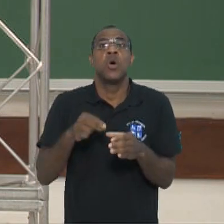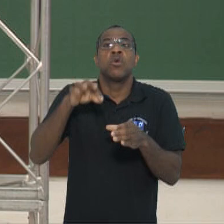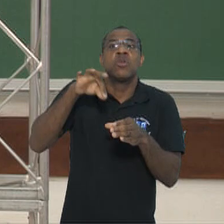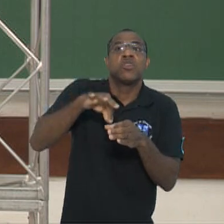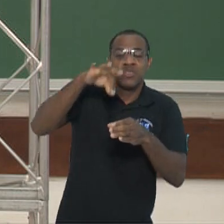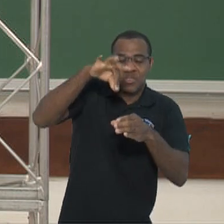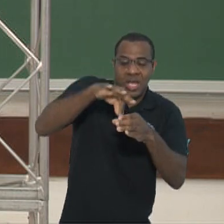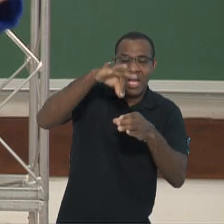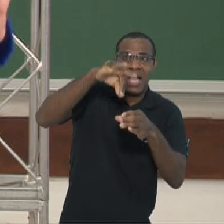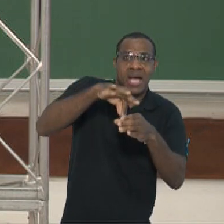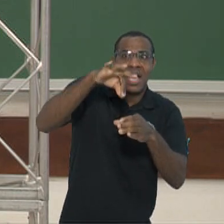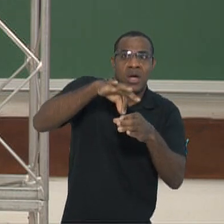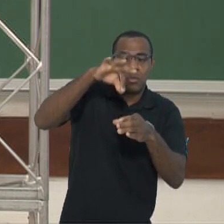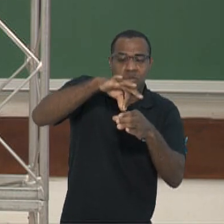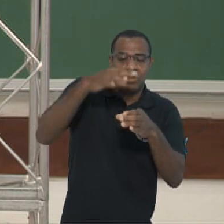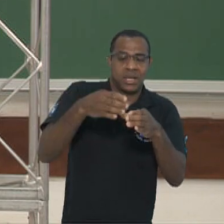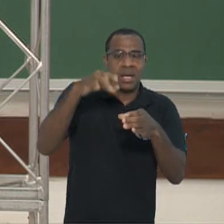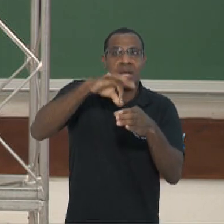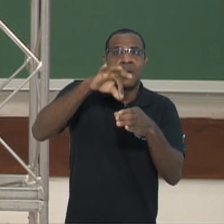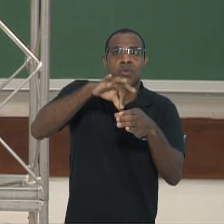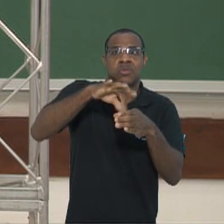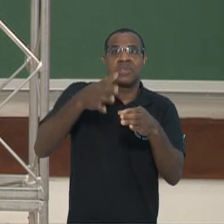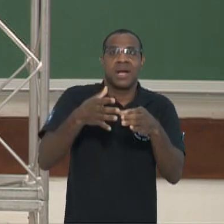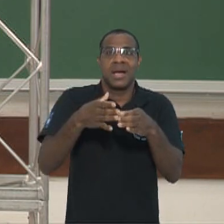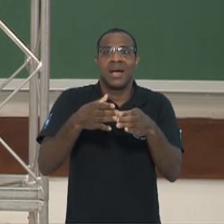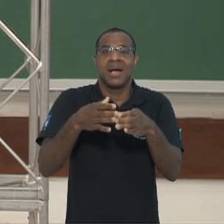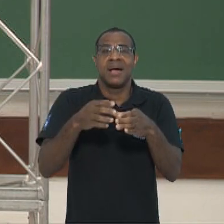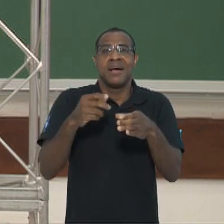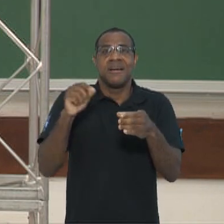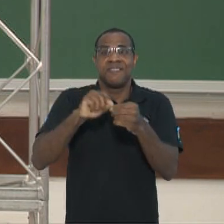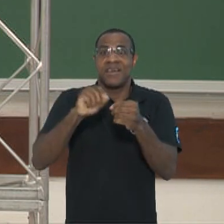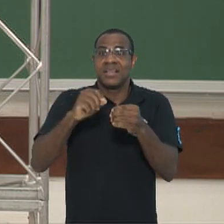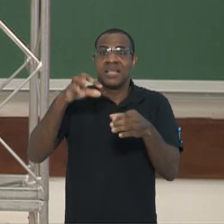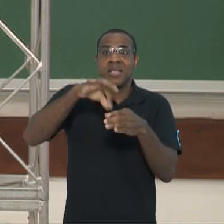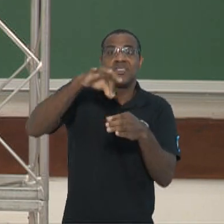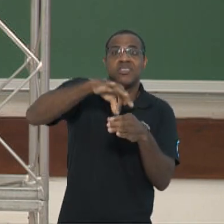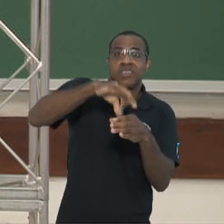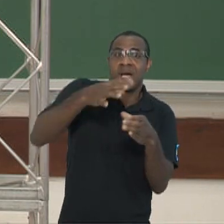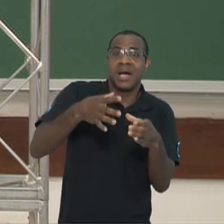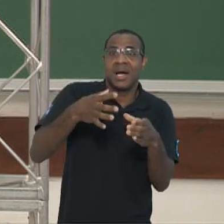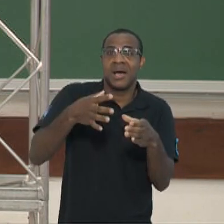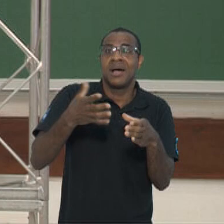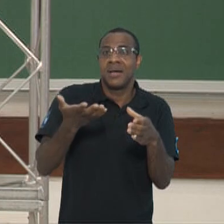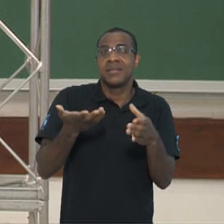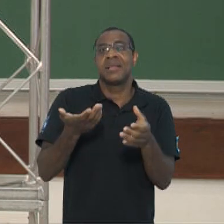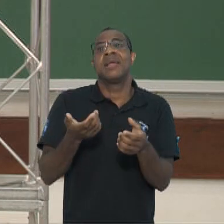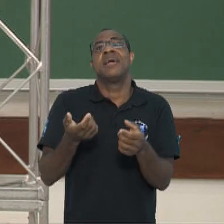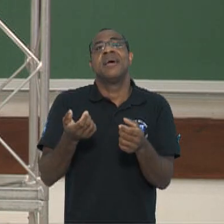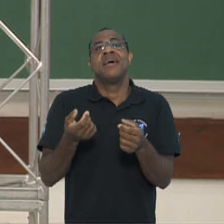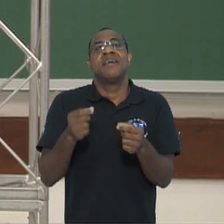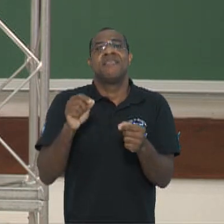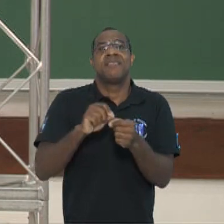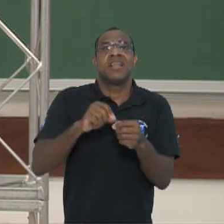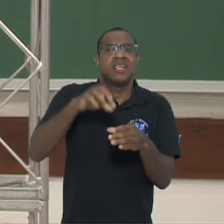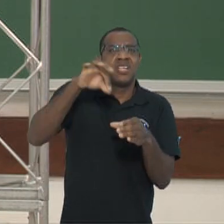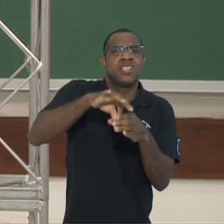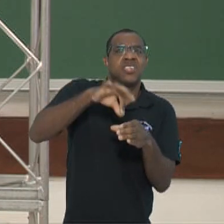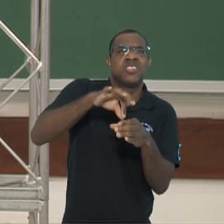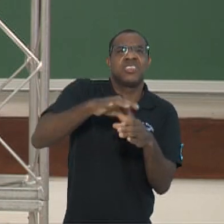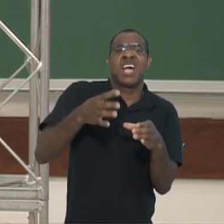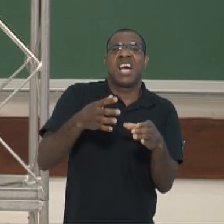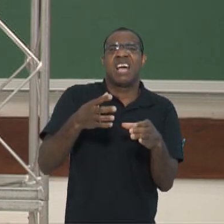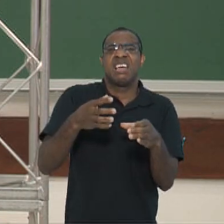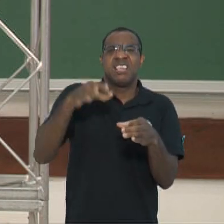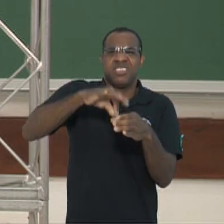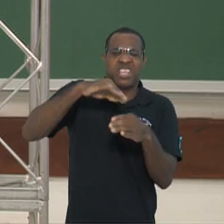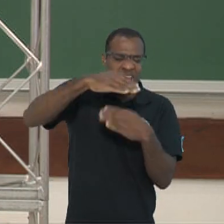vendiam, dizendo que era para imortalidade, para rejuvenescimento. Pensa a galera passando um sufoco danado, tomando chá de dedo de unha de